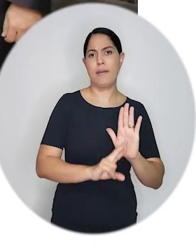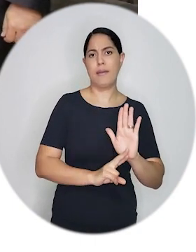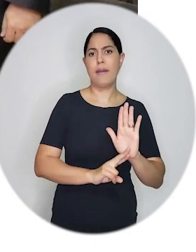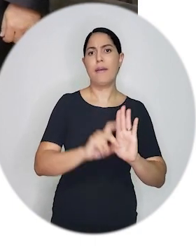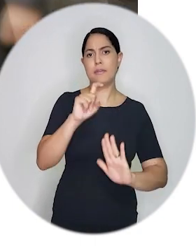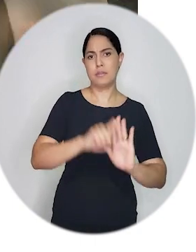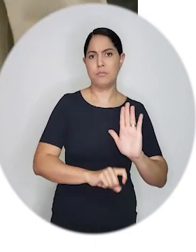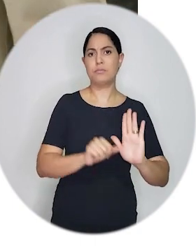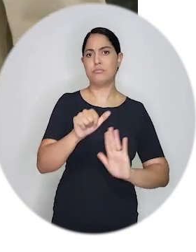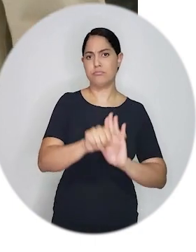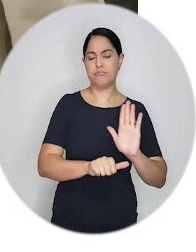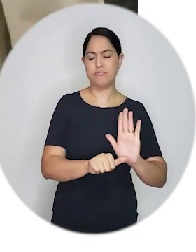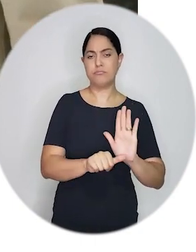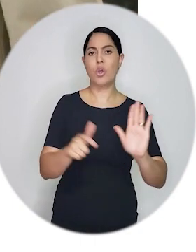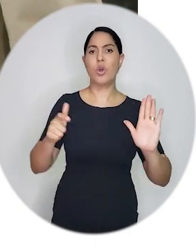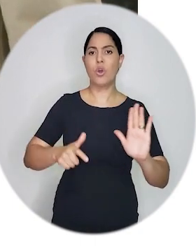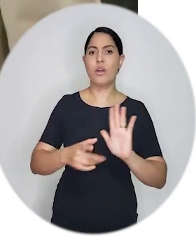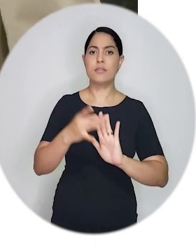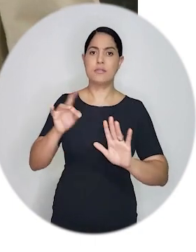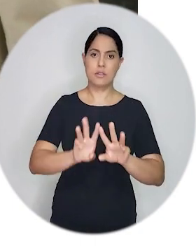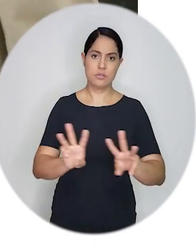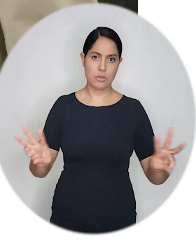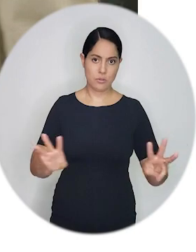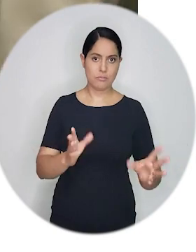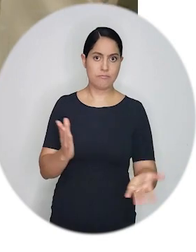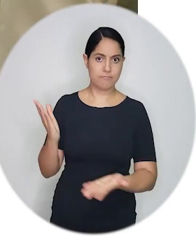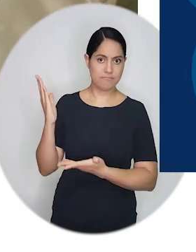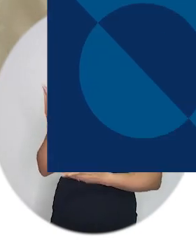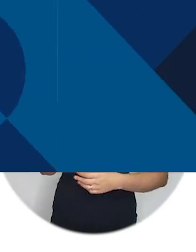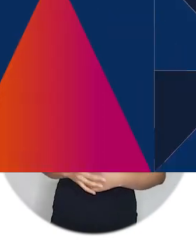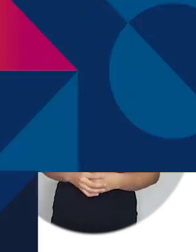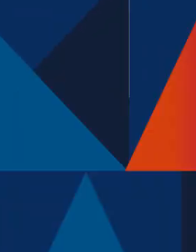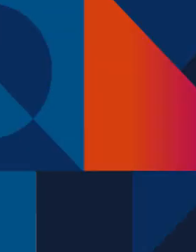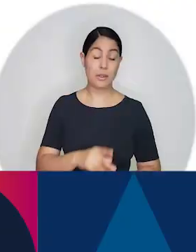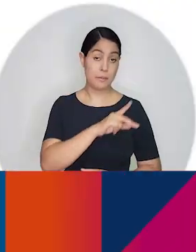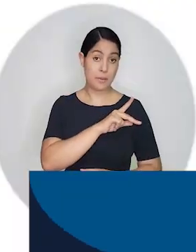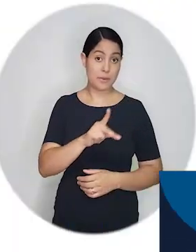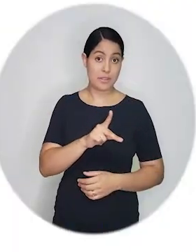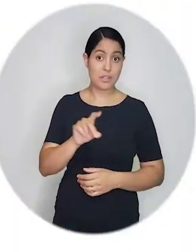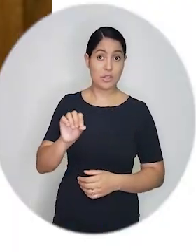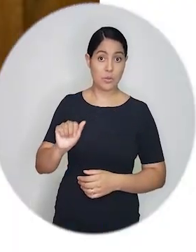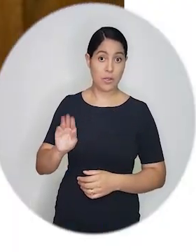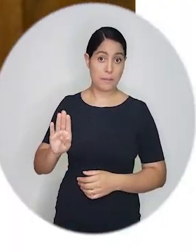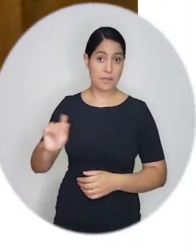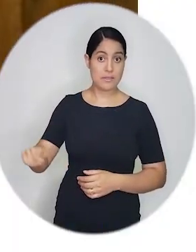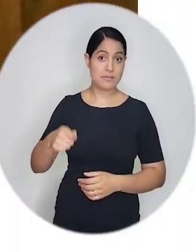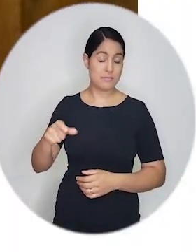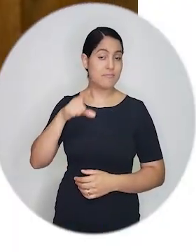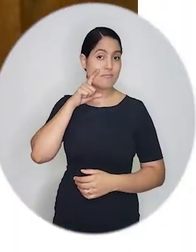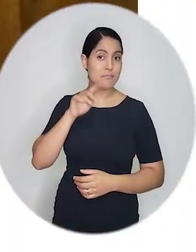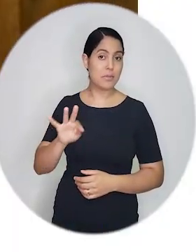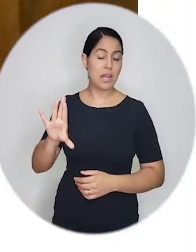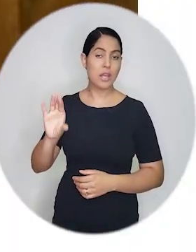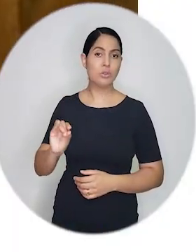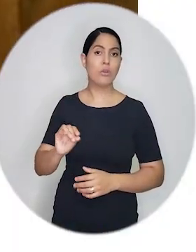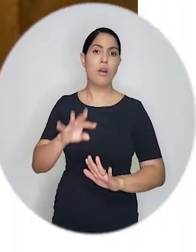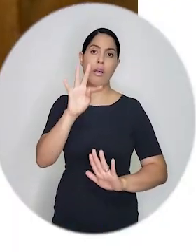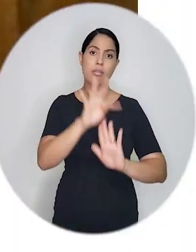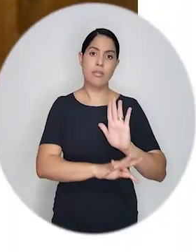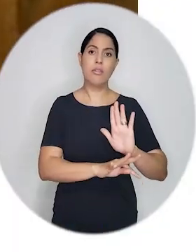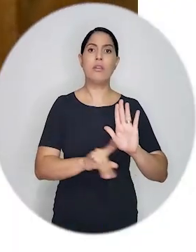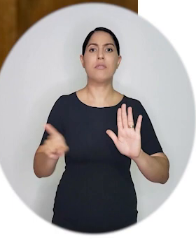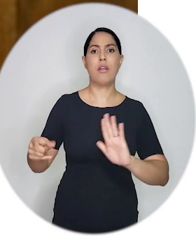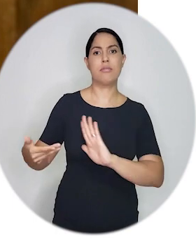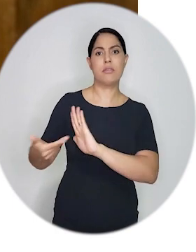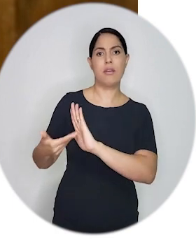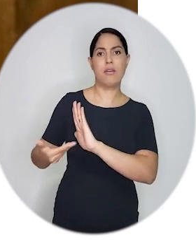advocacia à reforma tributária. O assunto, inclusive, foi destaque no site da Ordem. Para o presidente da OAB Nacional, Beto Simonetti, abre aspas,